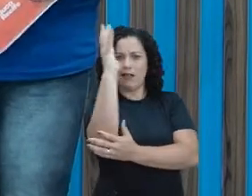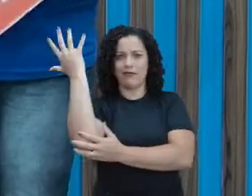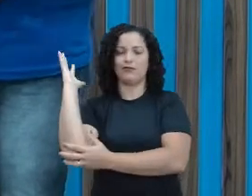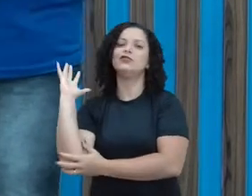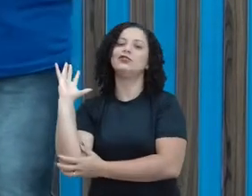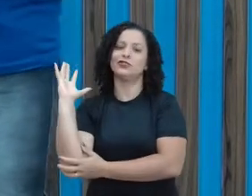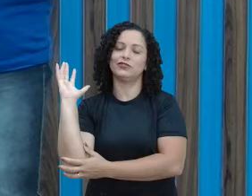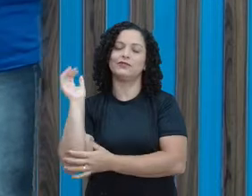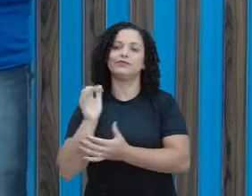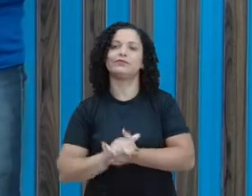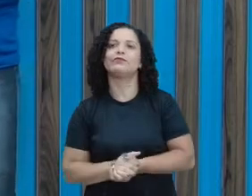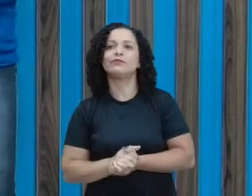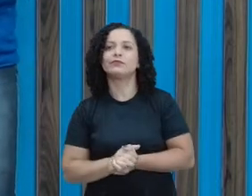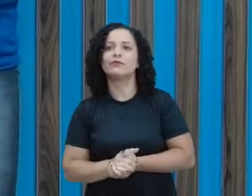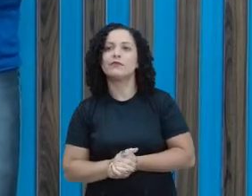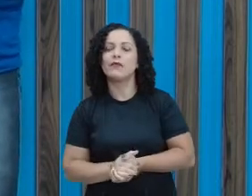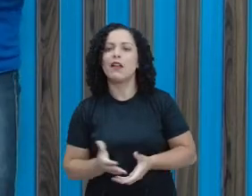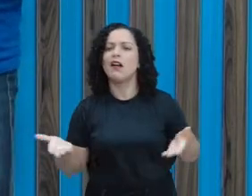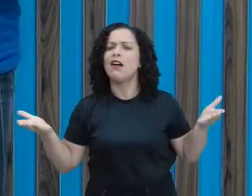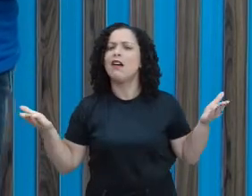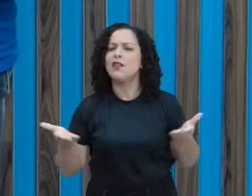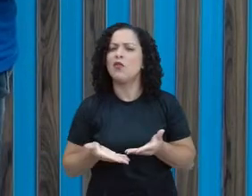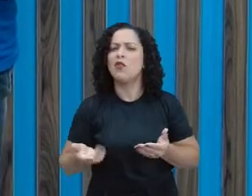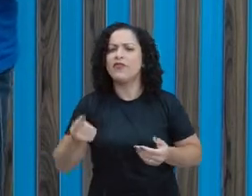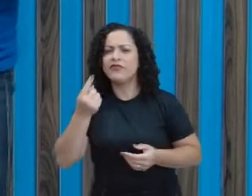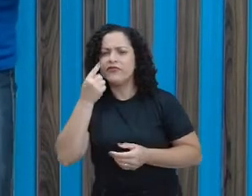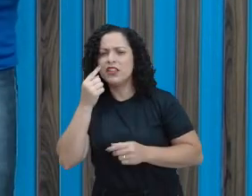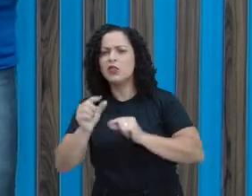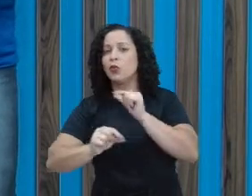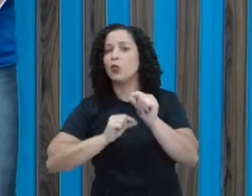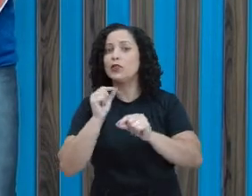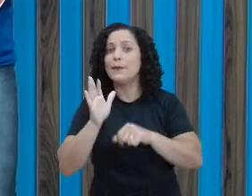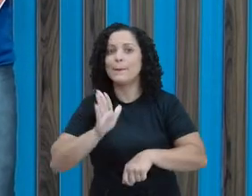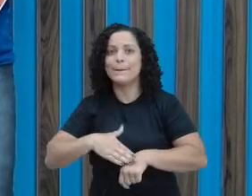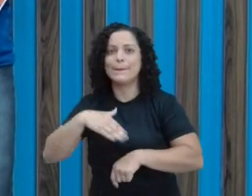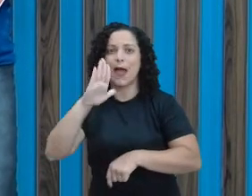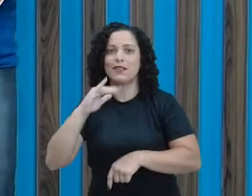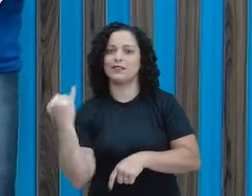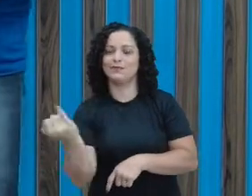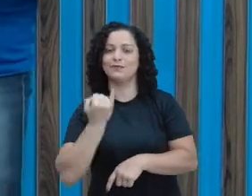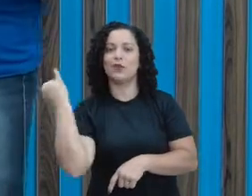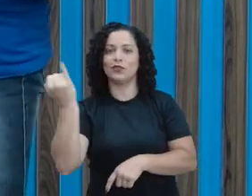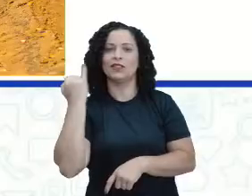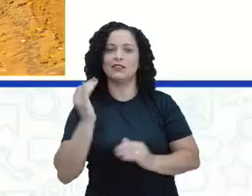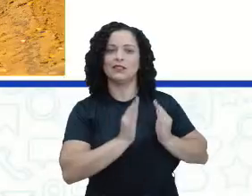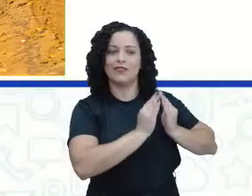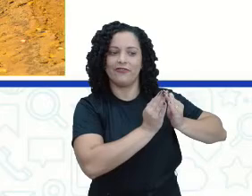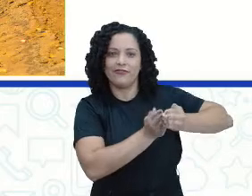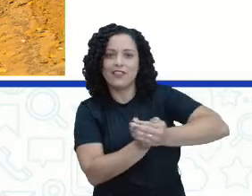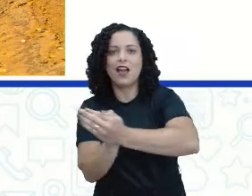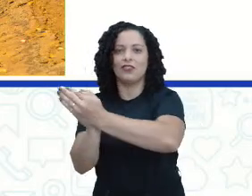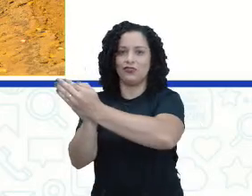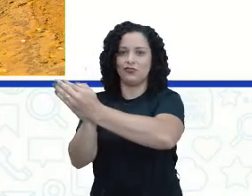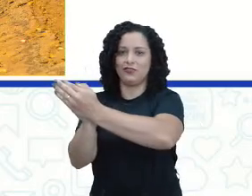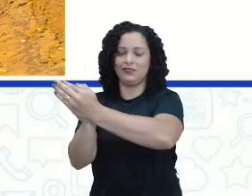ver qual foi o ponto mais, vamos dizer assim, mais significativo nessa viagem. Então, aí a gente